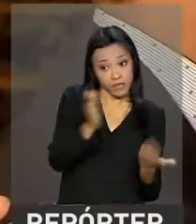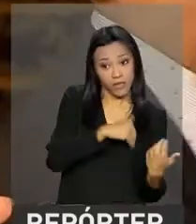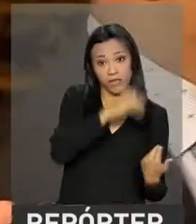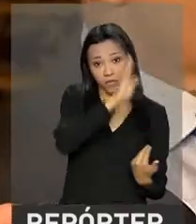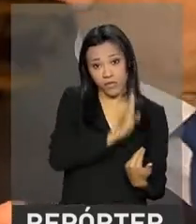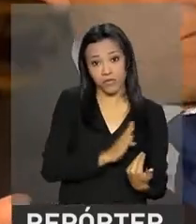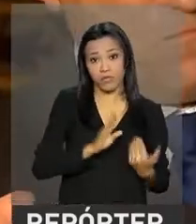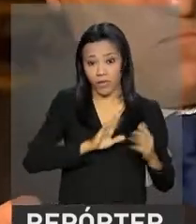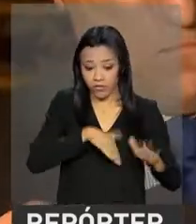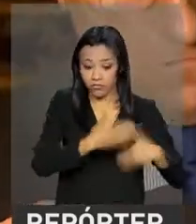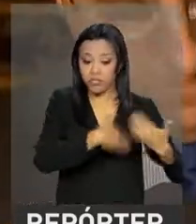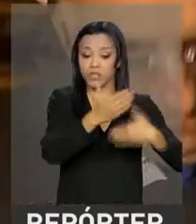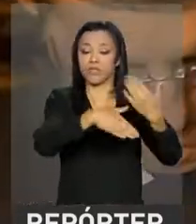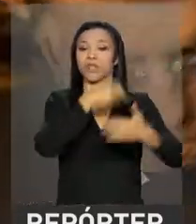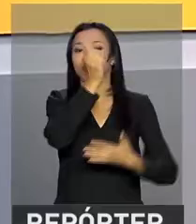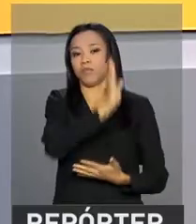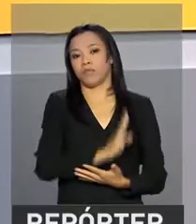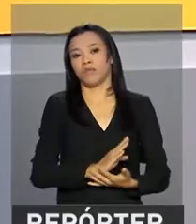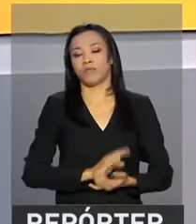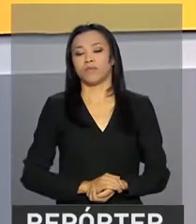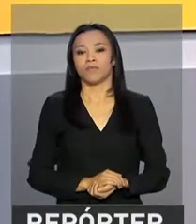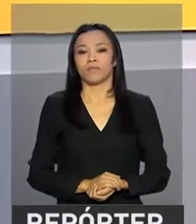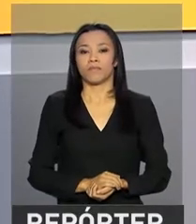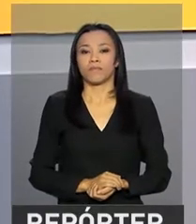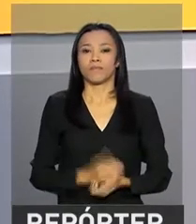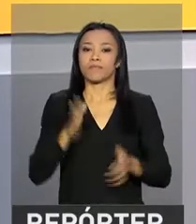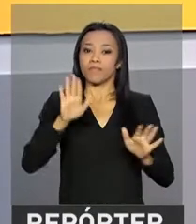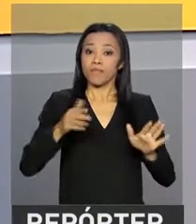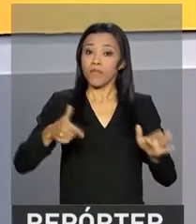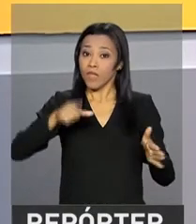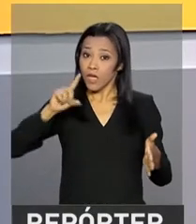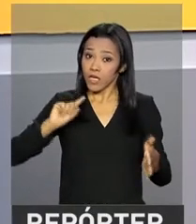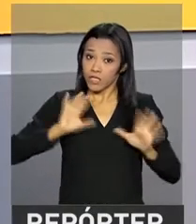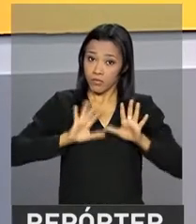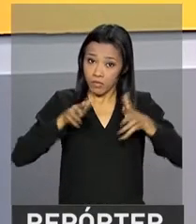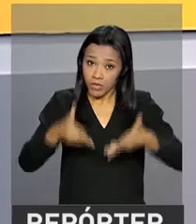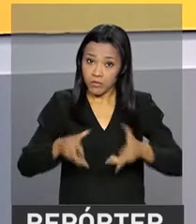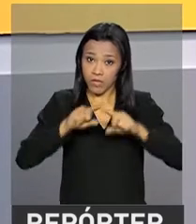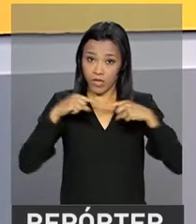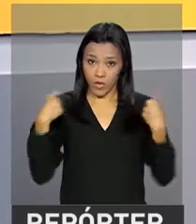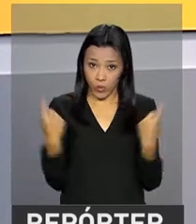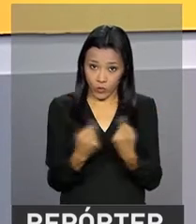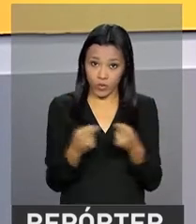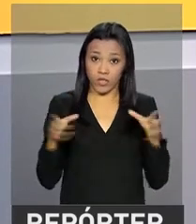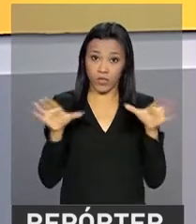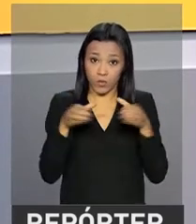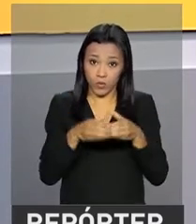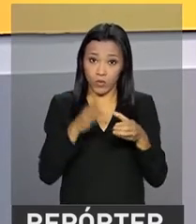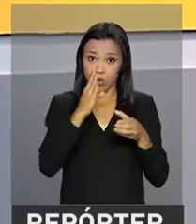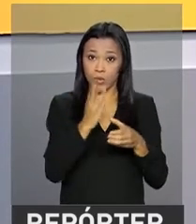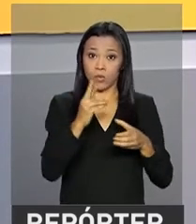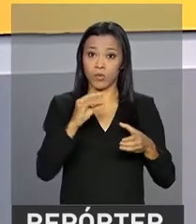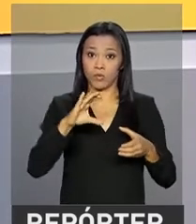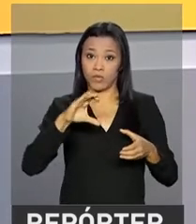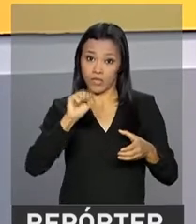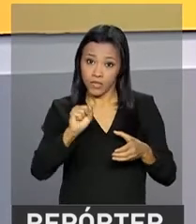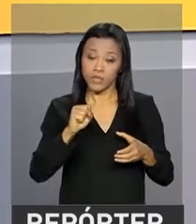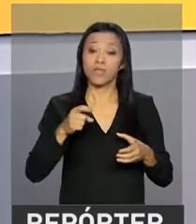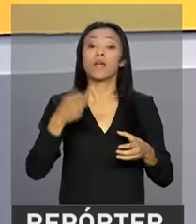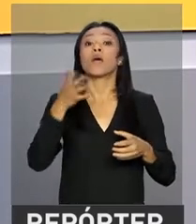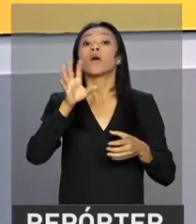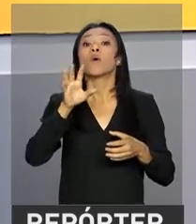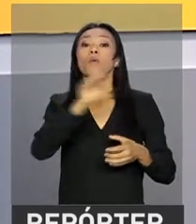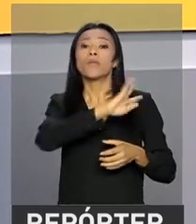wt do rio brasileira e antes de participar da reunião do brics em xiamen o presidente michel temer